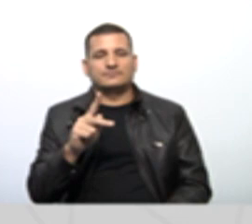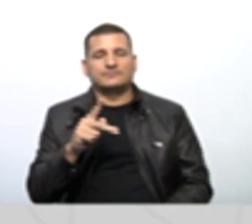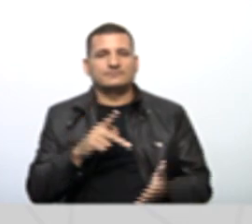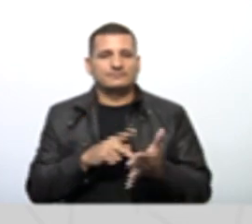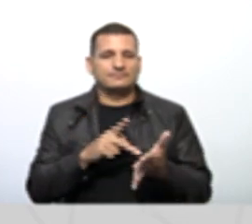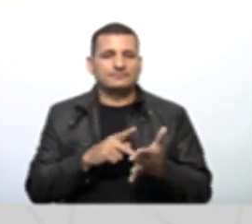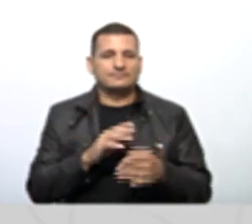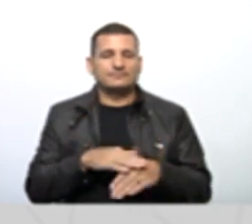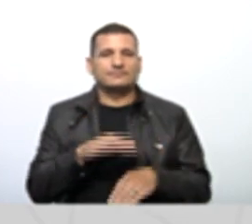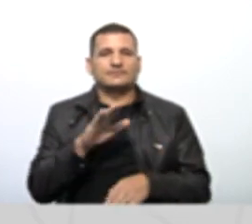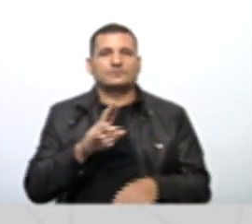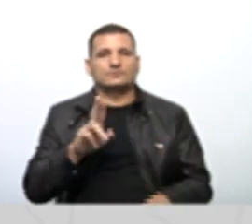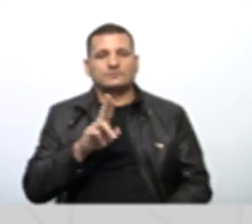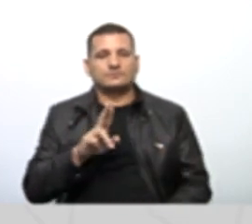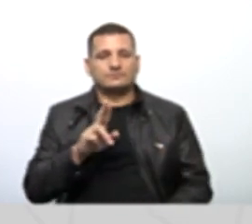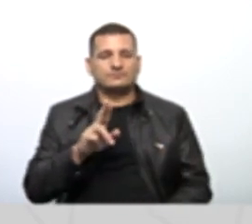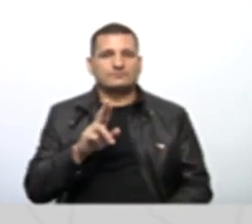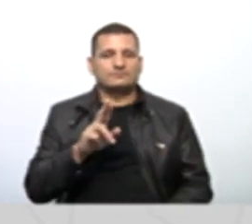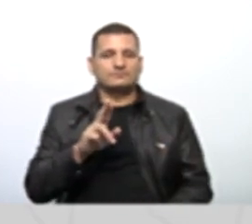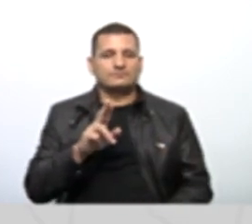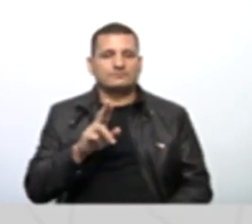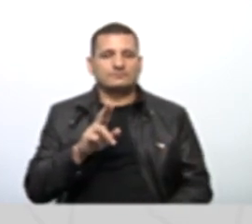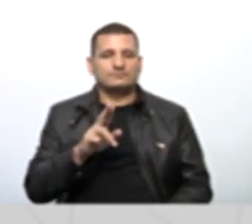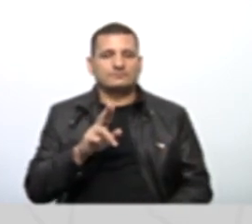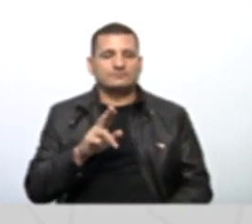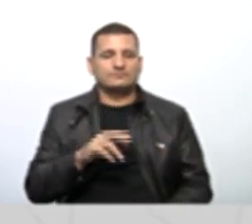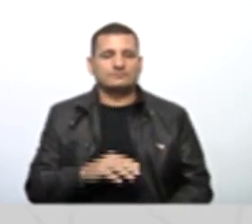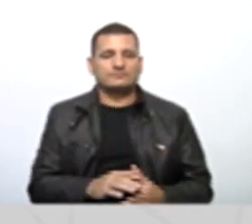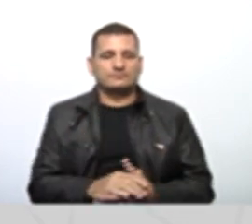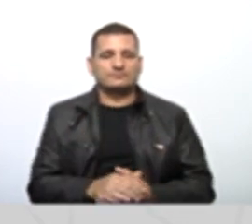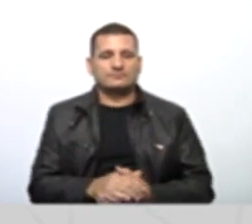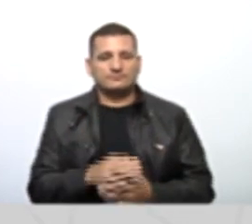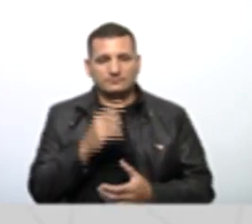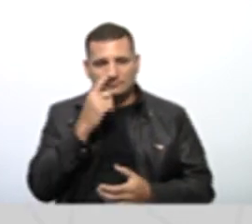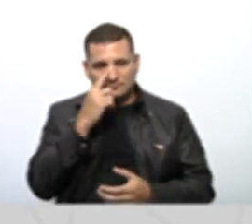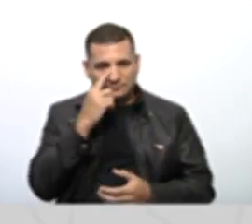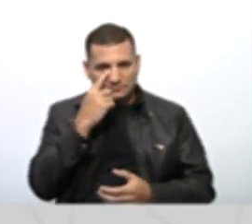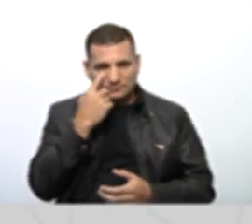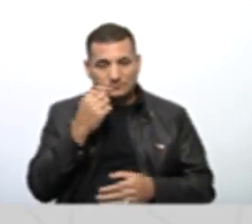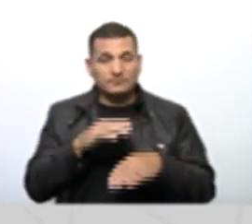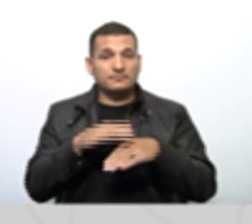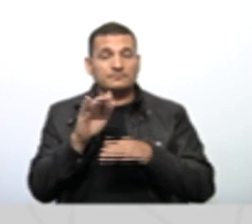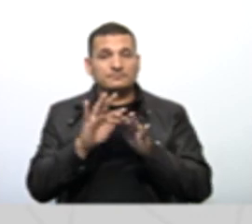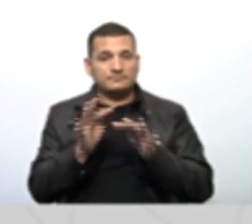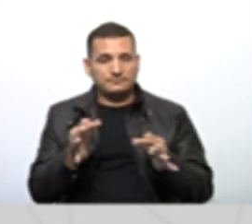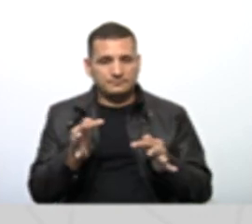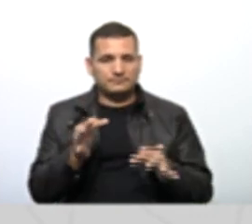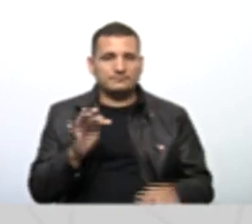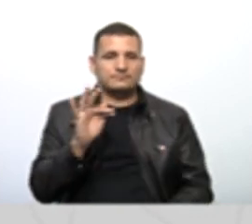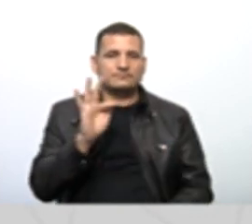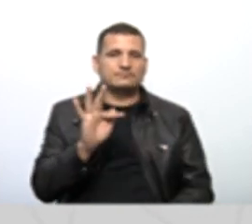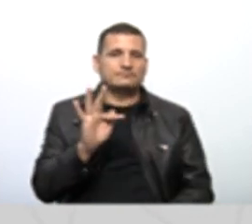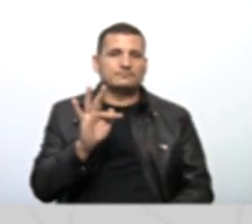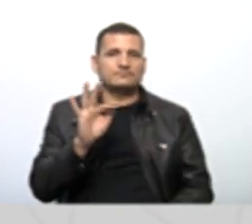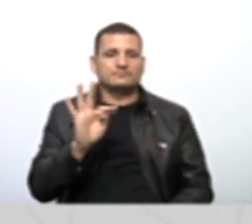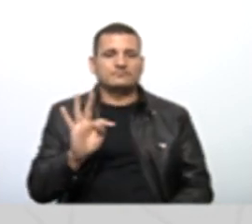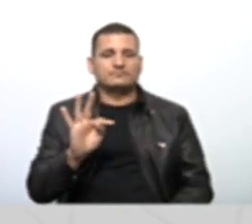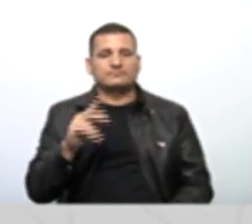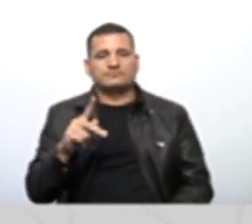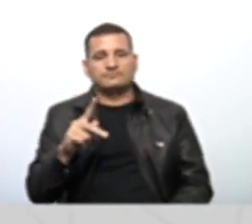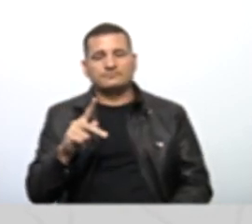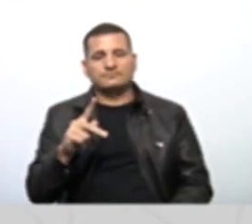ftp neverson aqui não aqui o pessoal o mais simples é o éter e nenhuma e